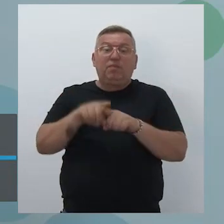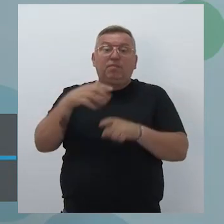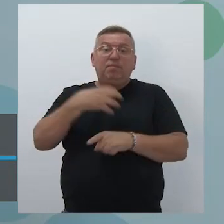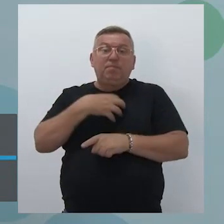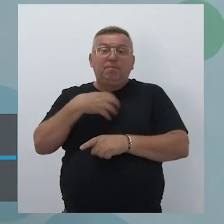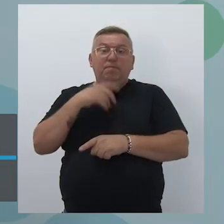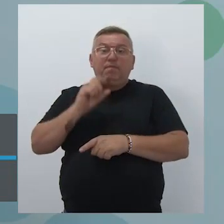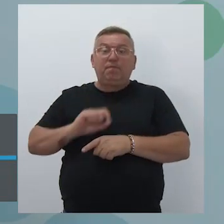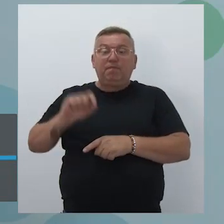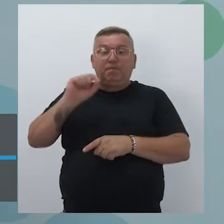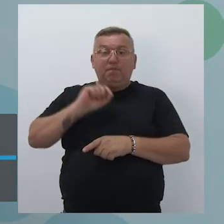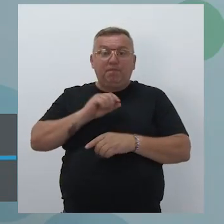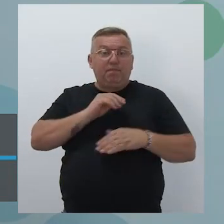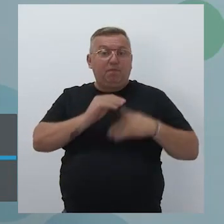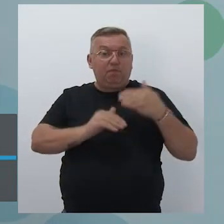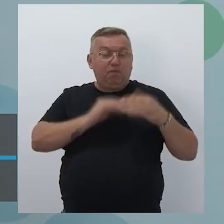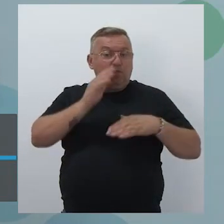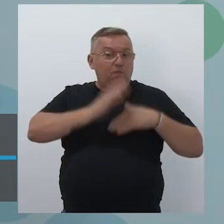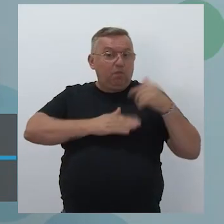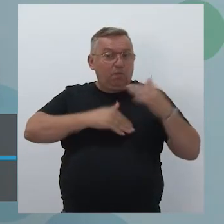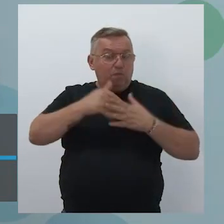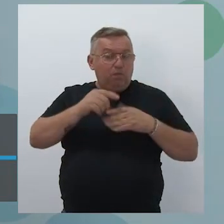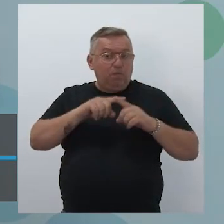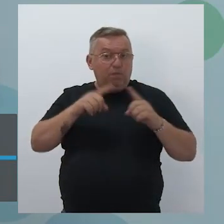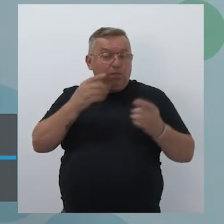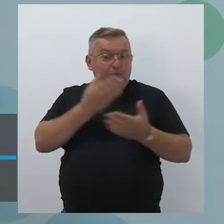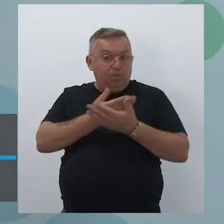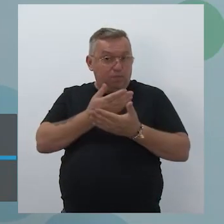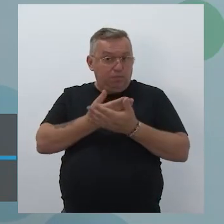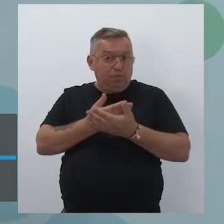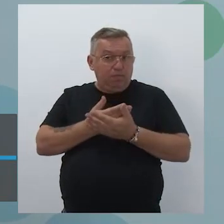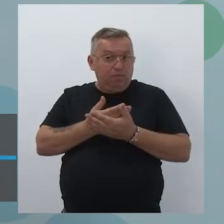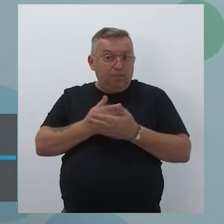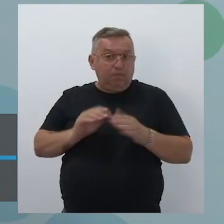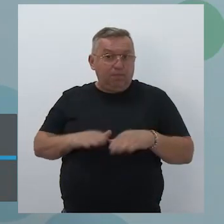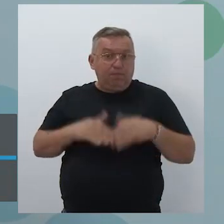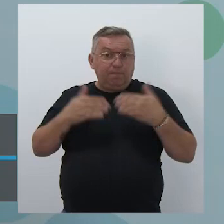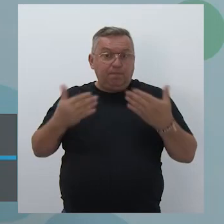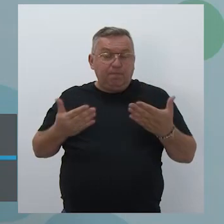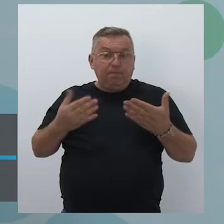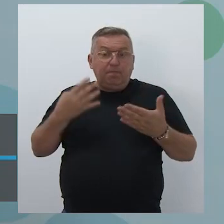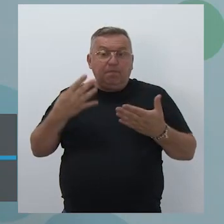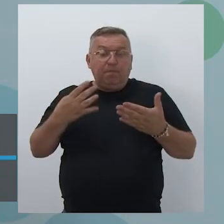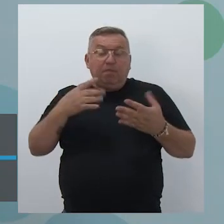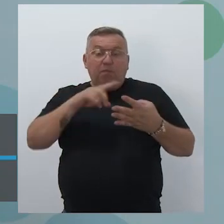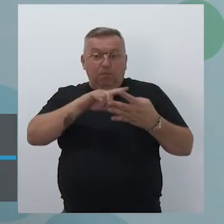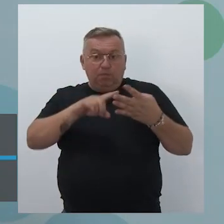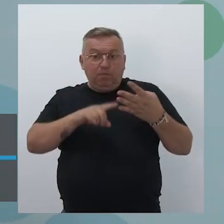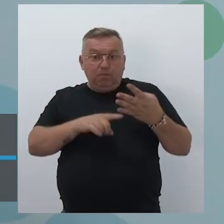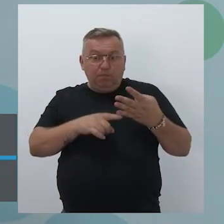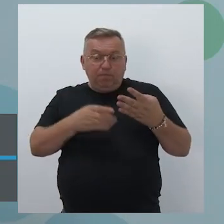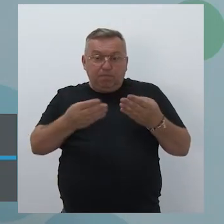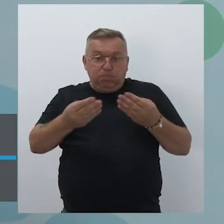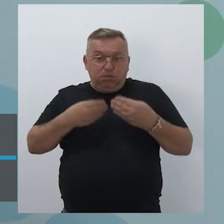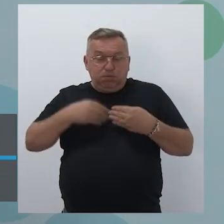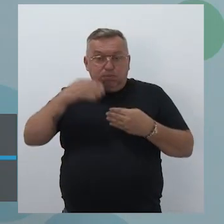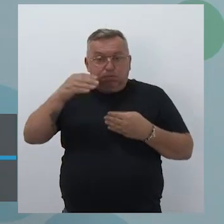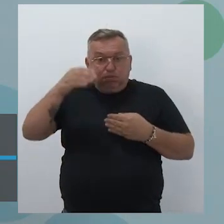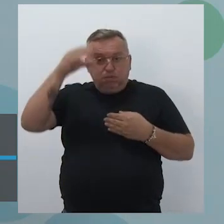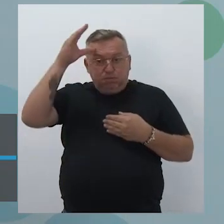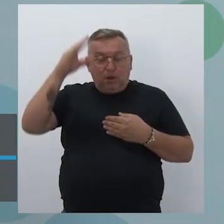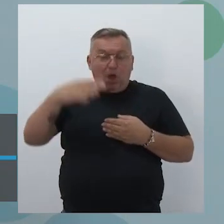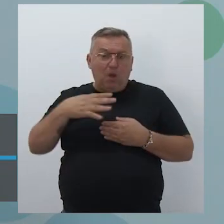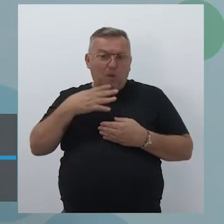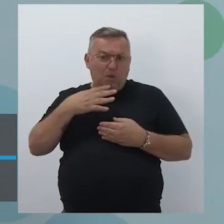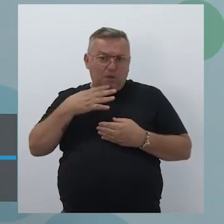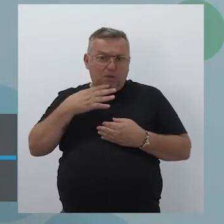formas de se desenvolver a habilidade pelos estudantes. Então, os quatro componentes enriquecem essa habilidade, porque